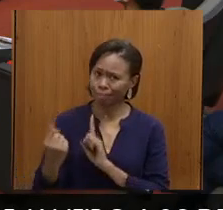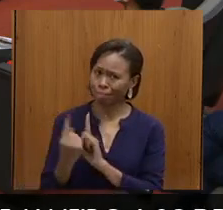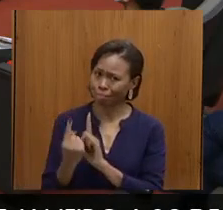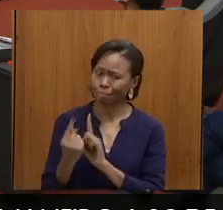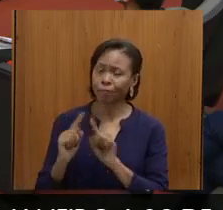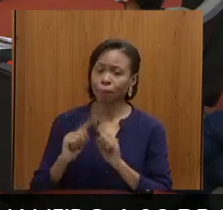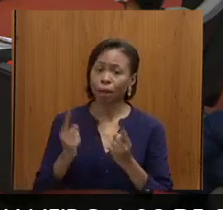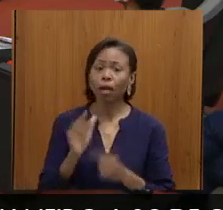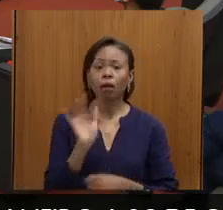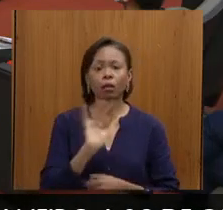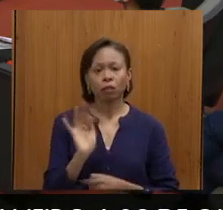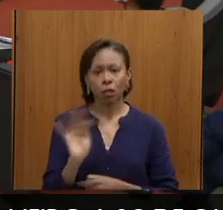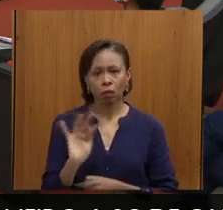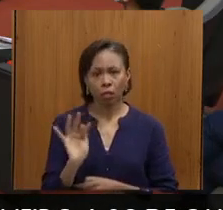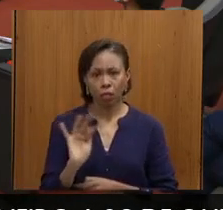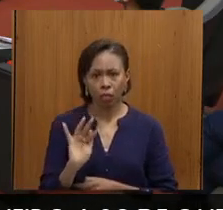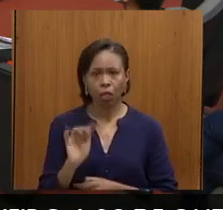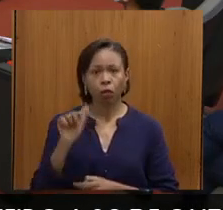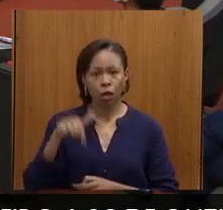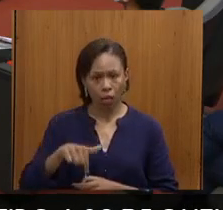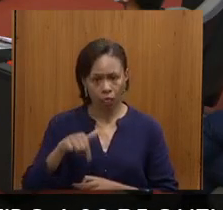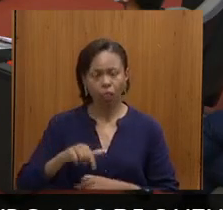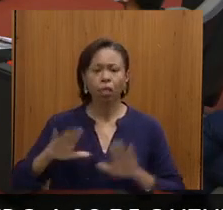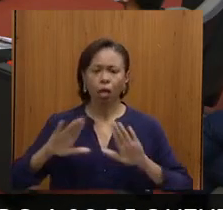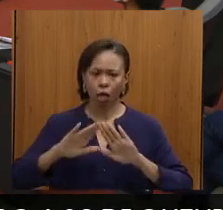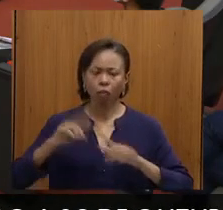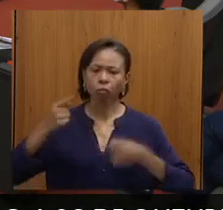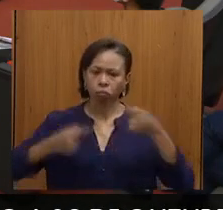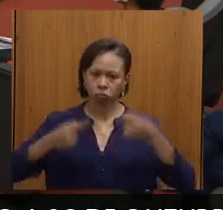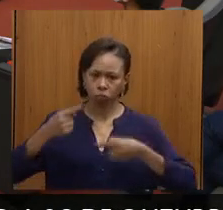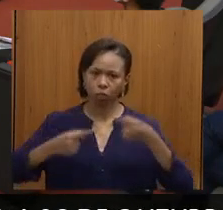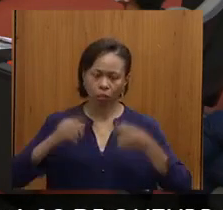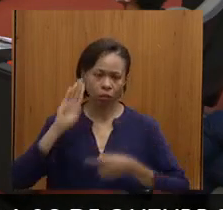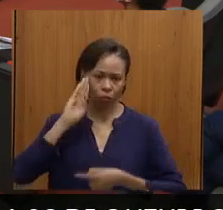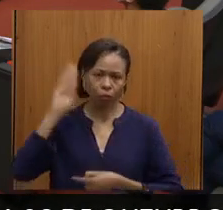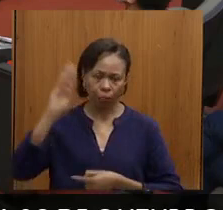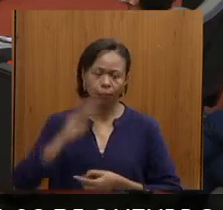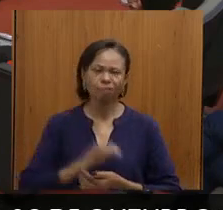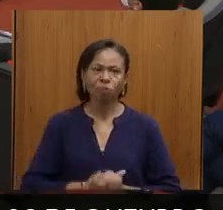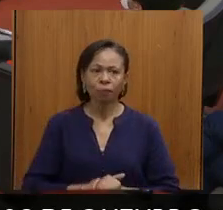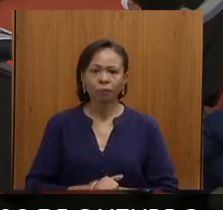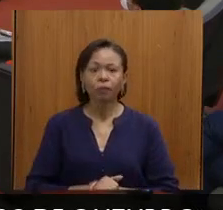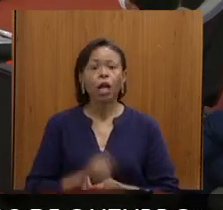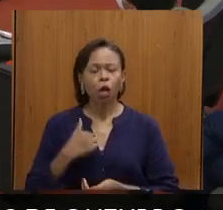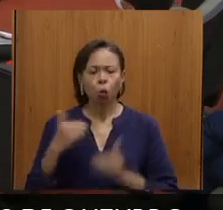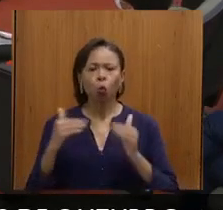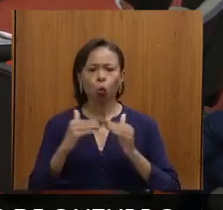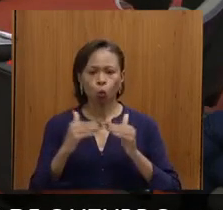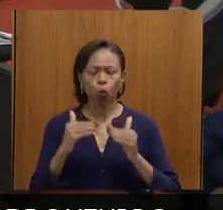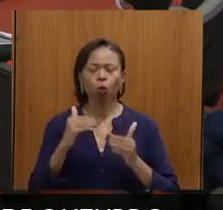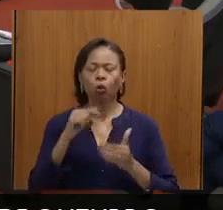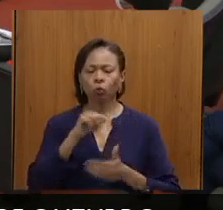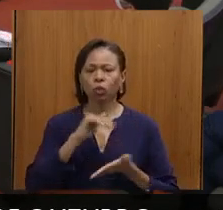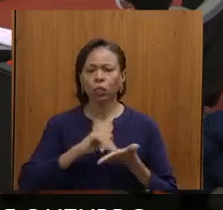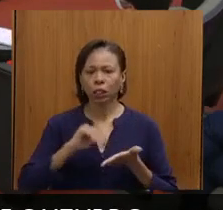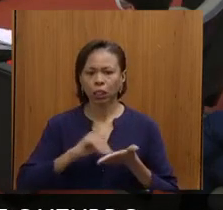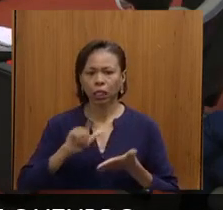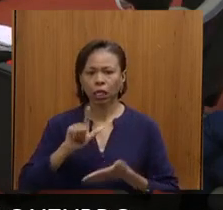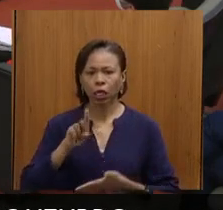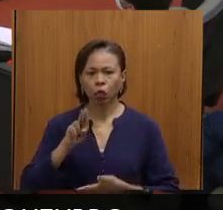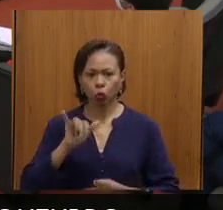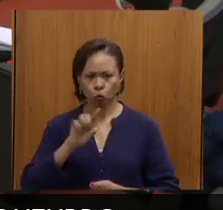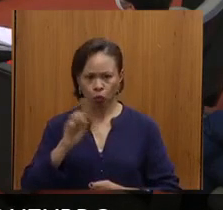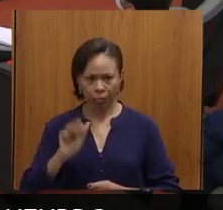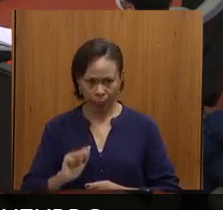fevereiro será o assunto predominante que na casa. No que se refere à resposta, estou de acordo com a secretária. Luísa, eu sei